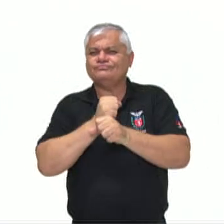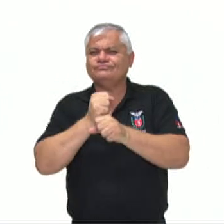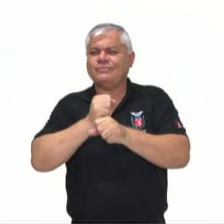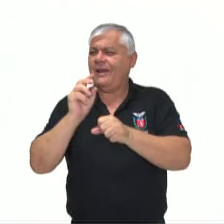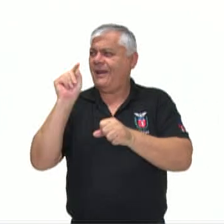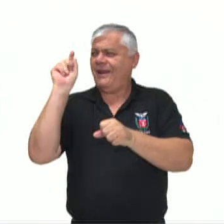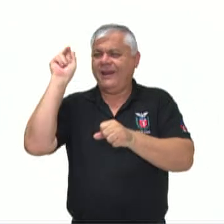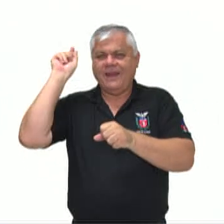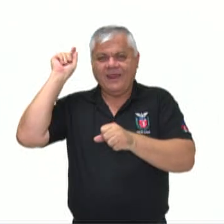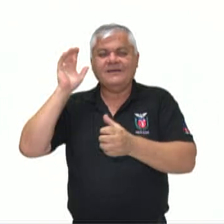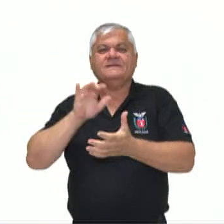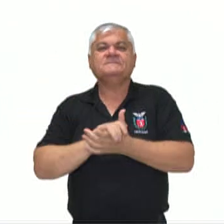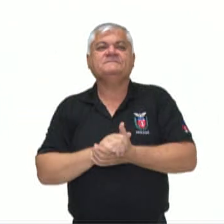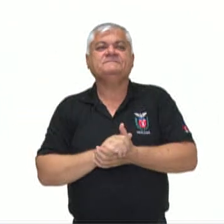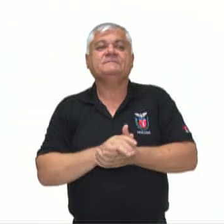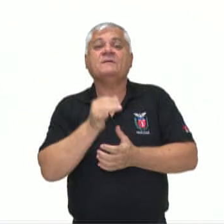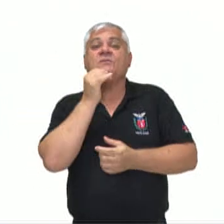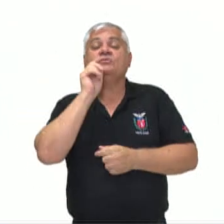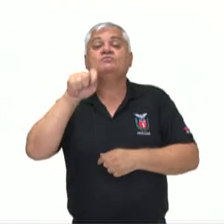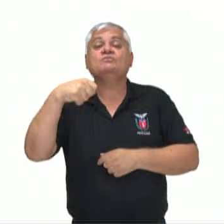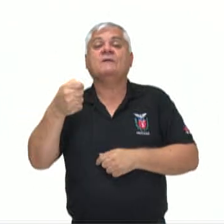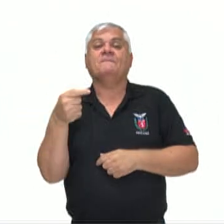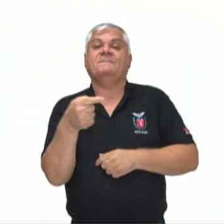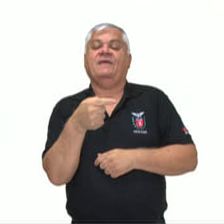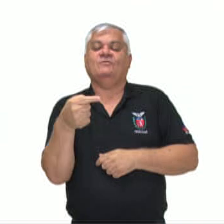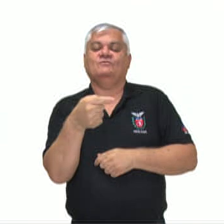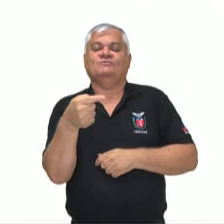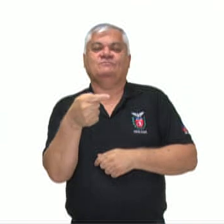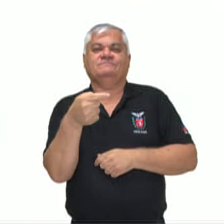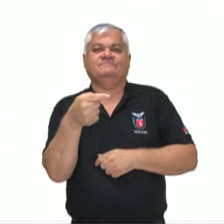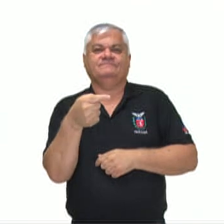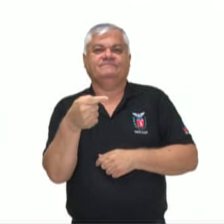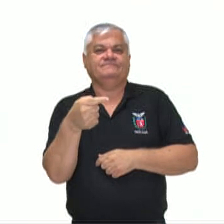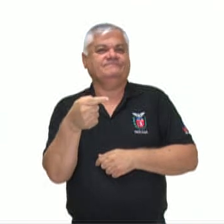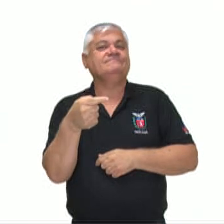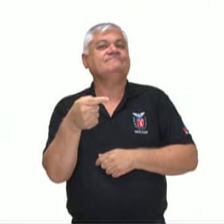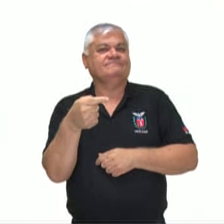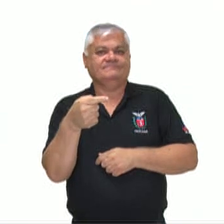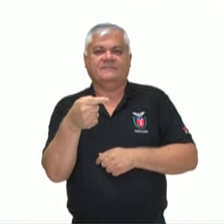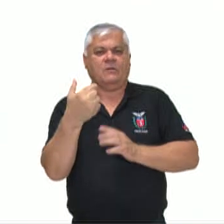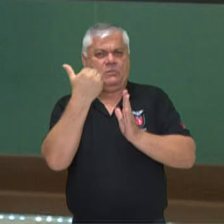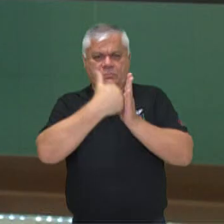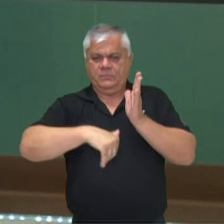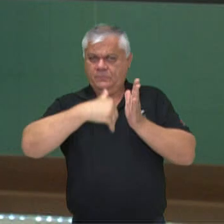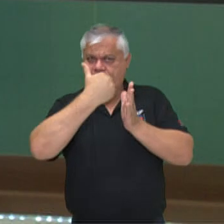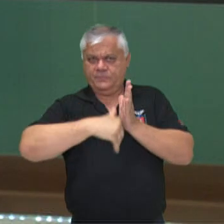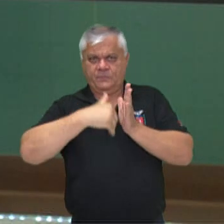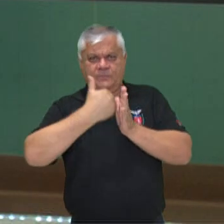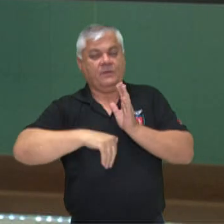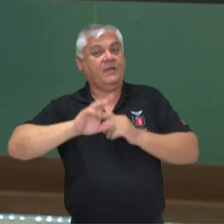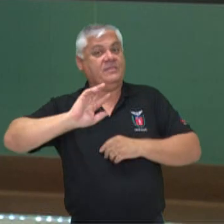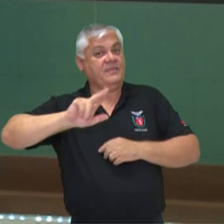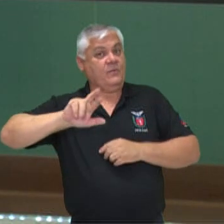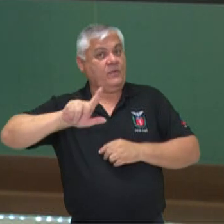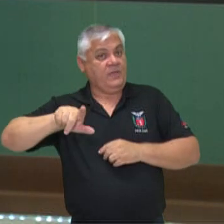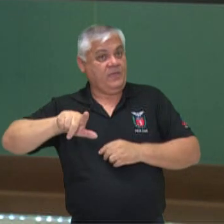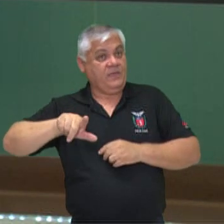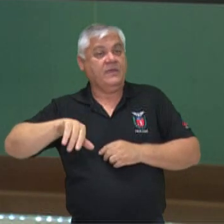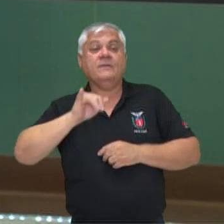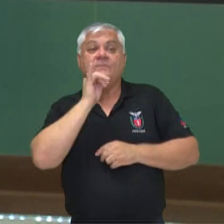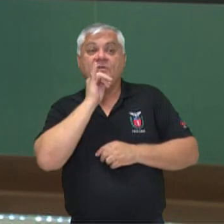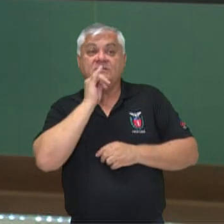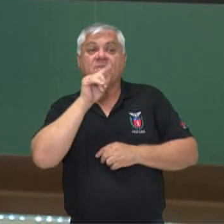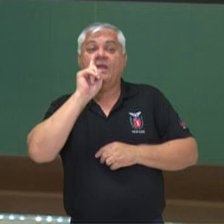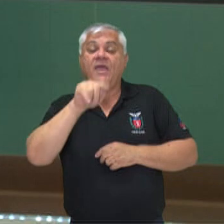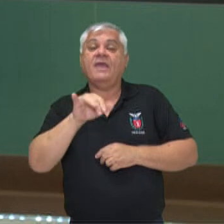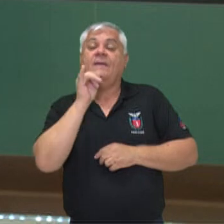lá atrás, o sinal de menos, gente, não significa uma diminuição, uma subtração, tá bom? E sim